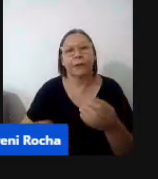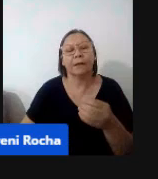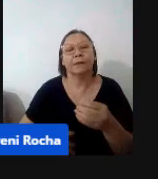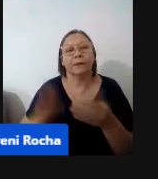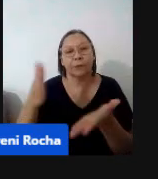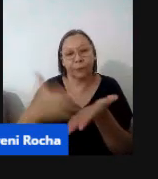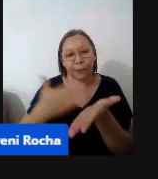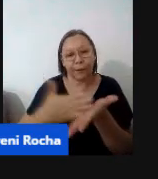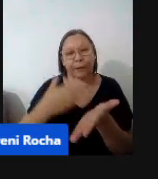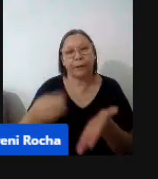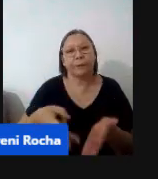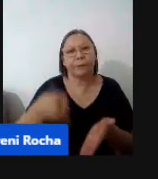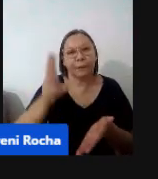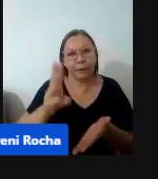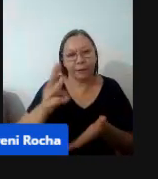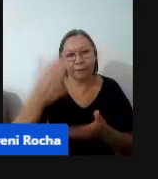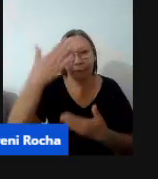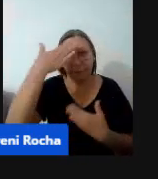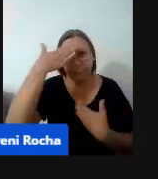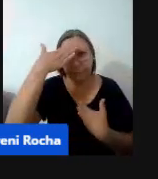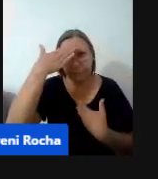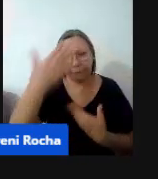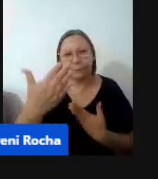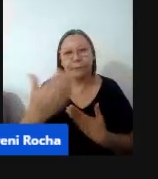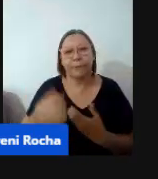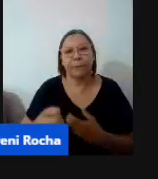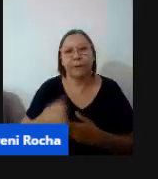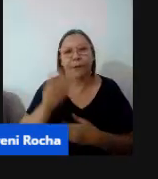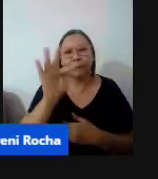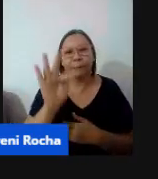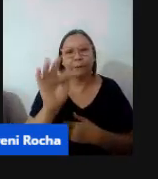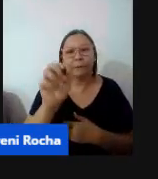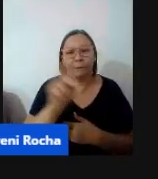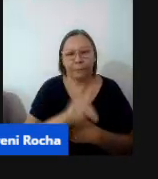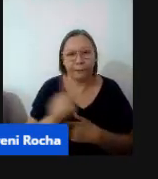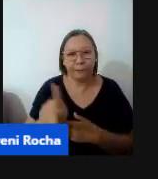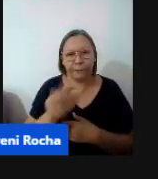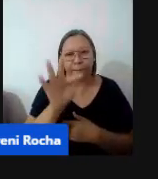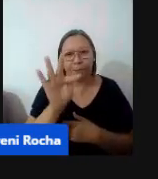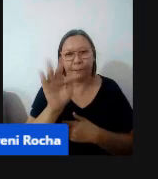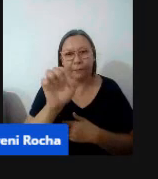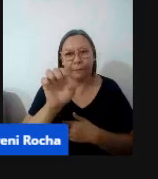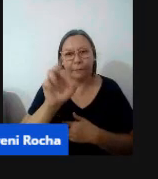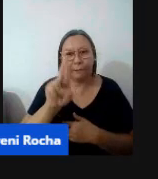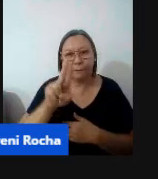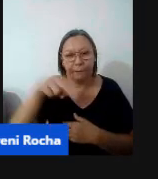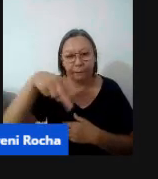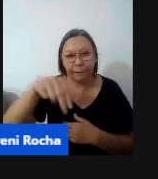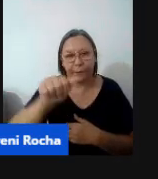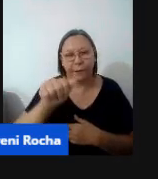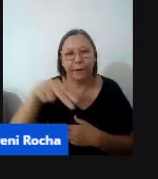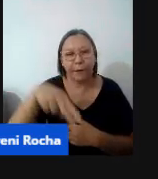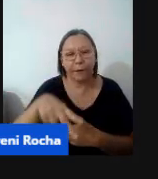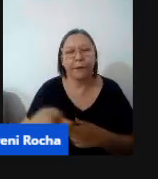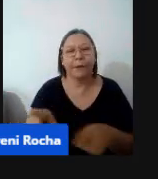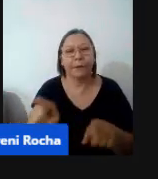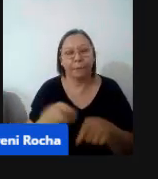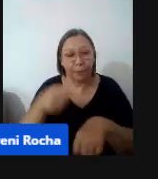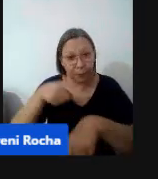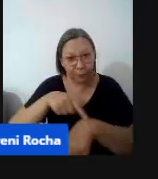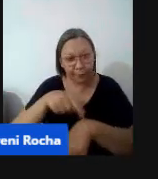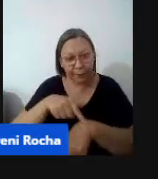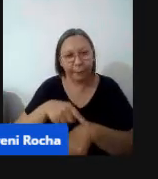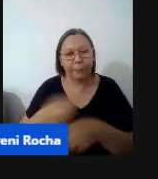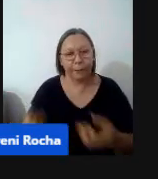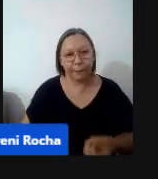professora Fernanda pela disponibilidade do seu tempo e por nos inspirar com o seu conhecimento.